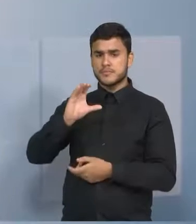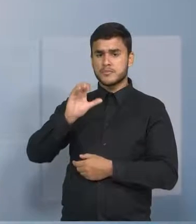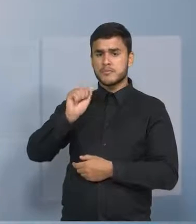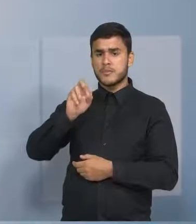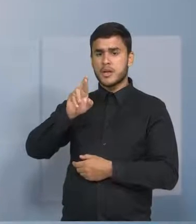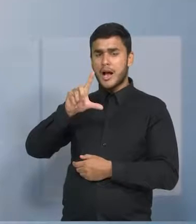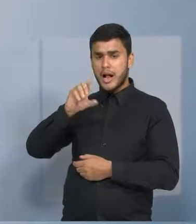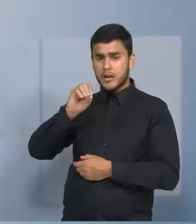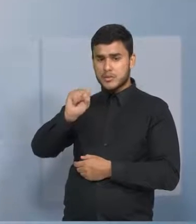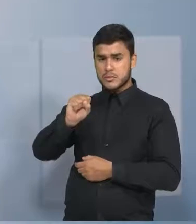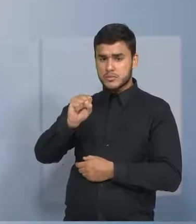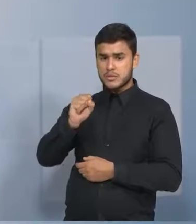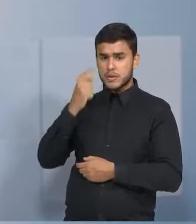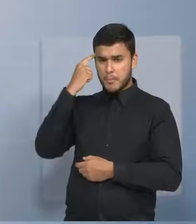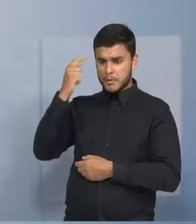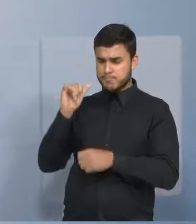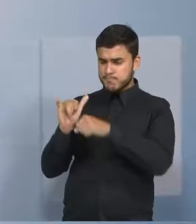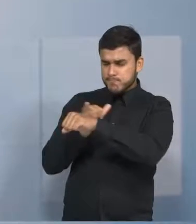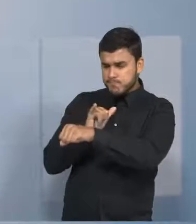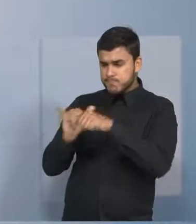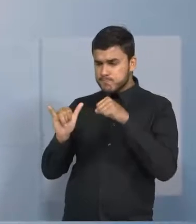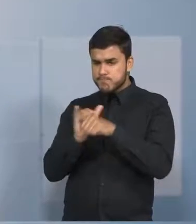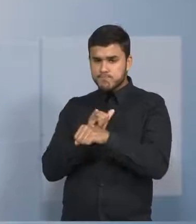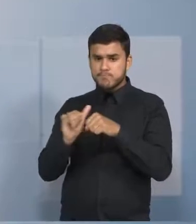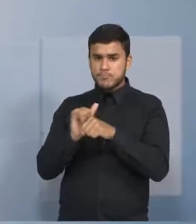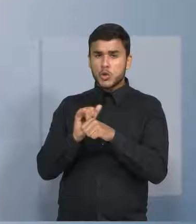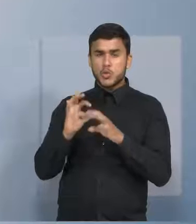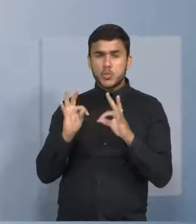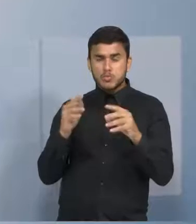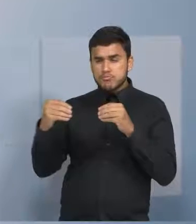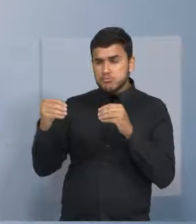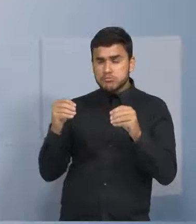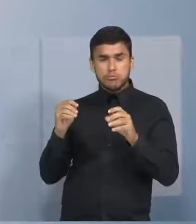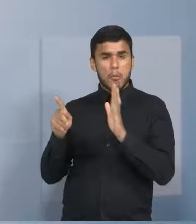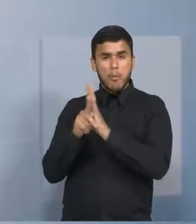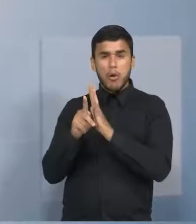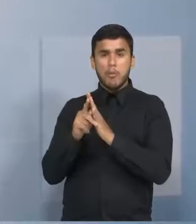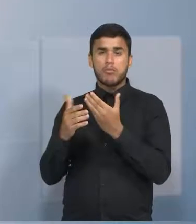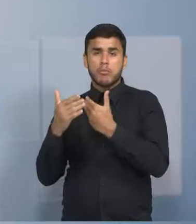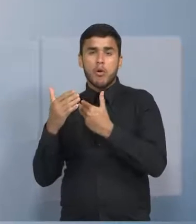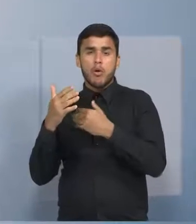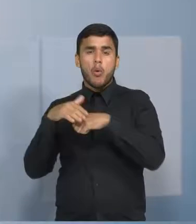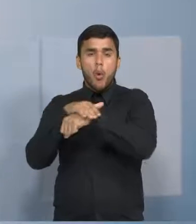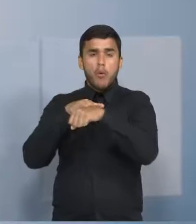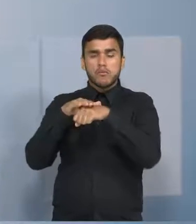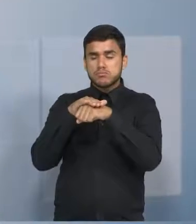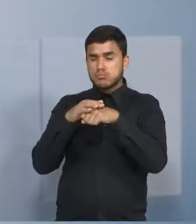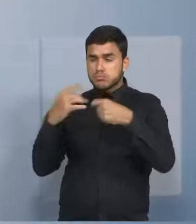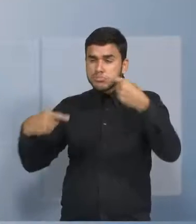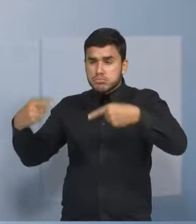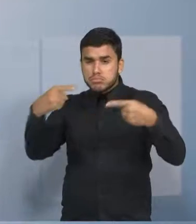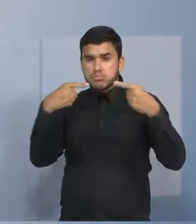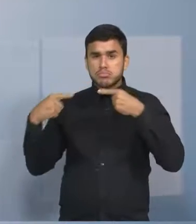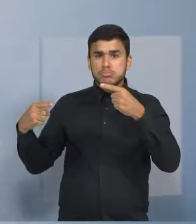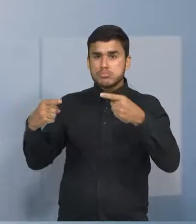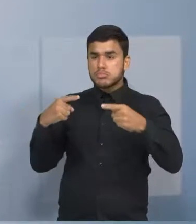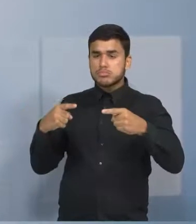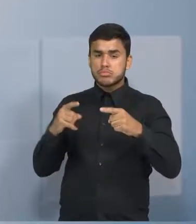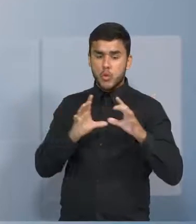como responsável pela articulação política, por aí você tira. Você tem uma